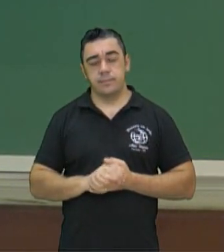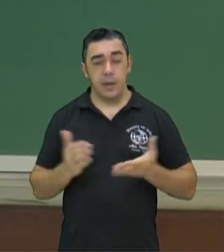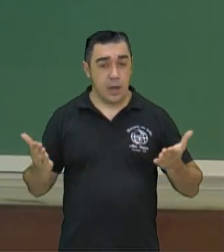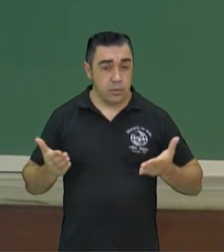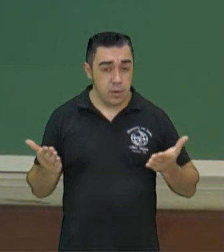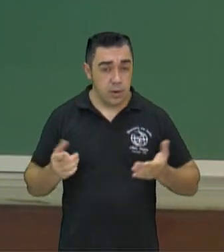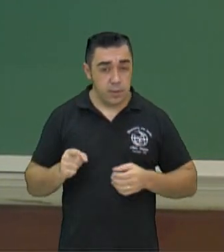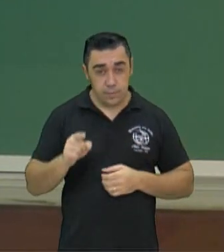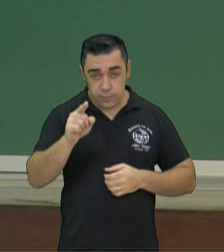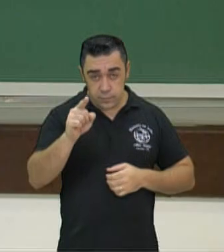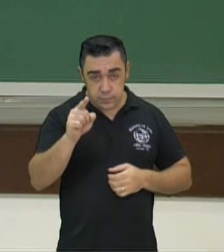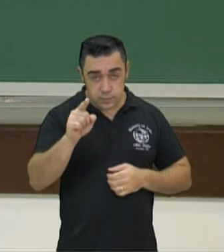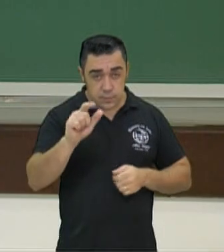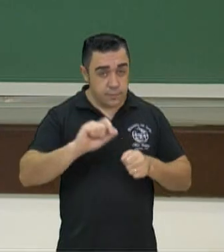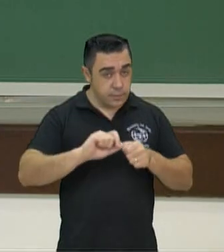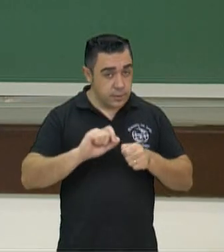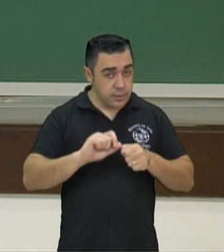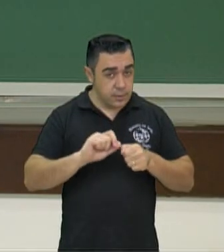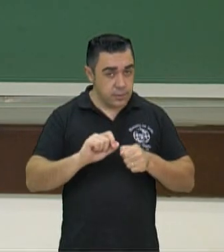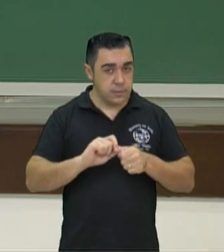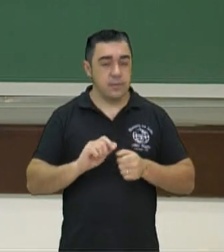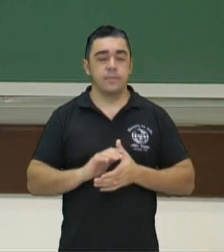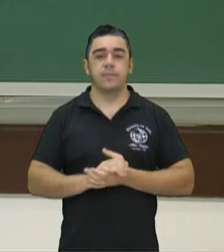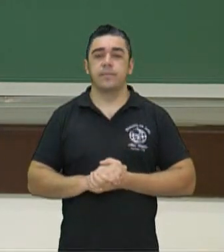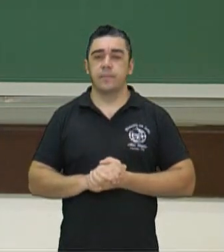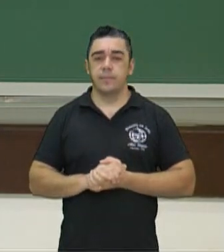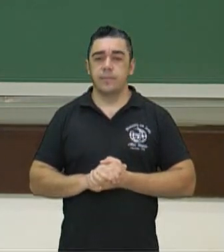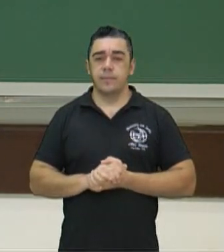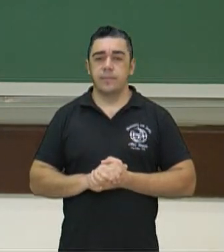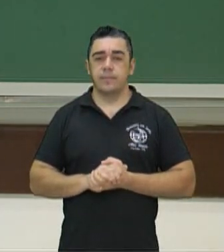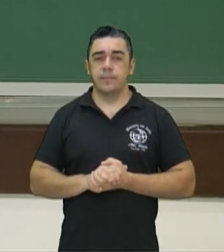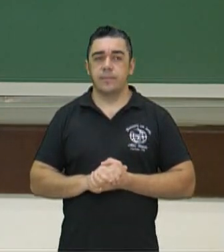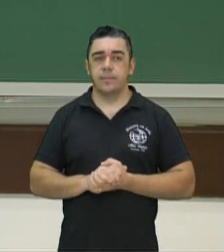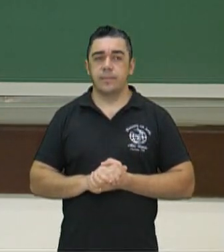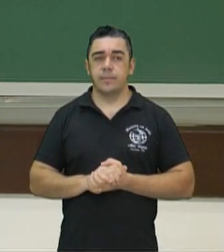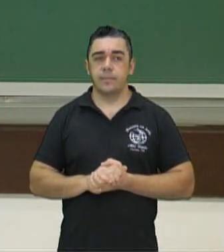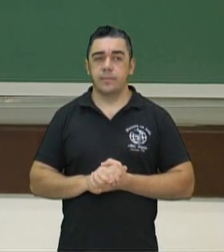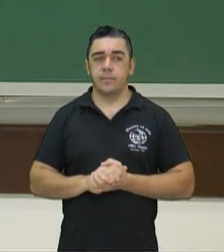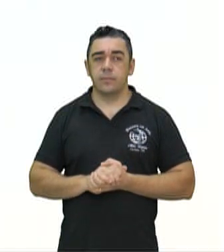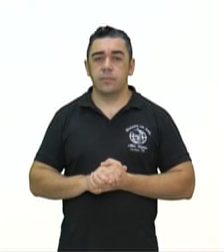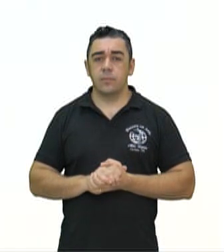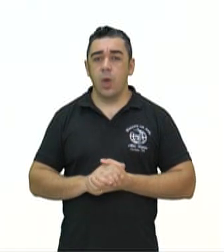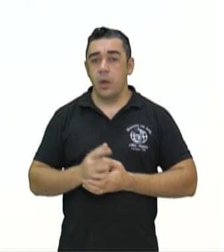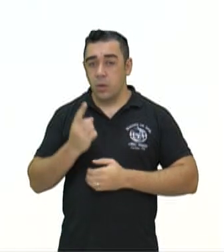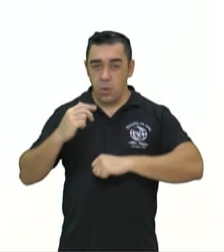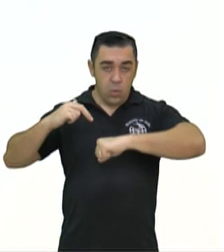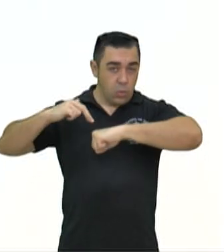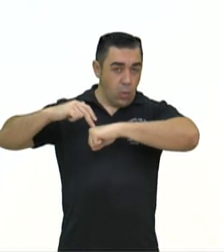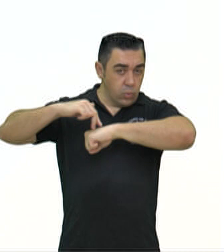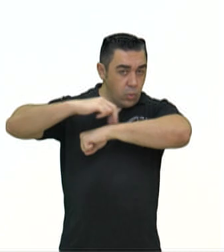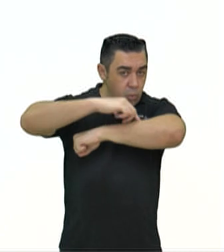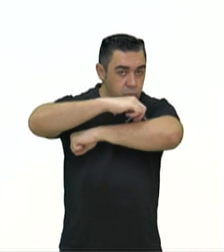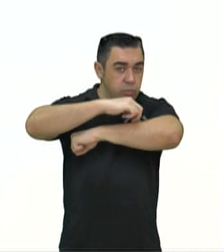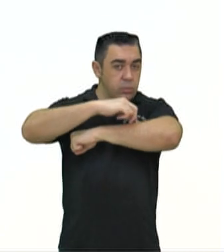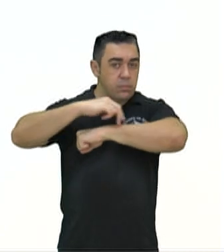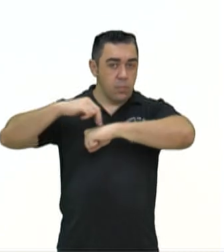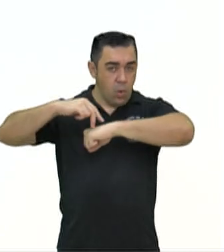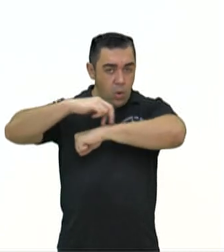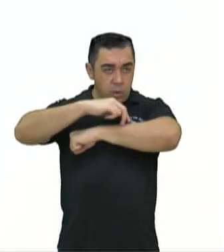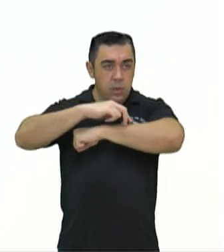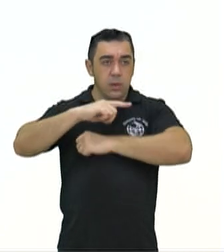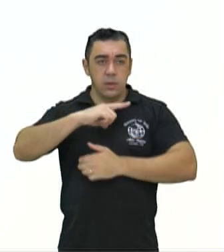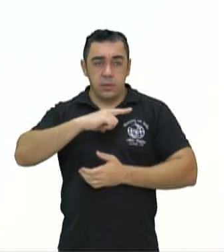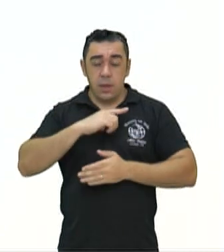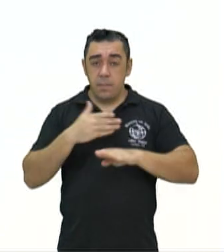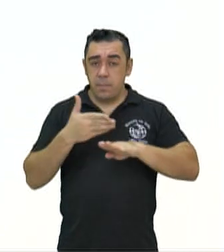Vamos lá, agora é a vez de vocês resolverem um exercício. Em um concurso de beleza em